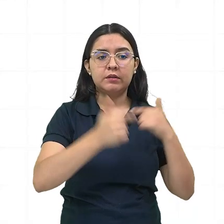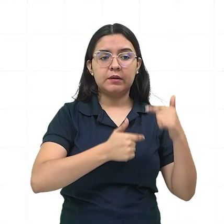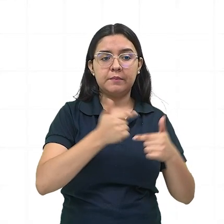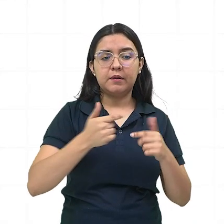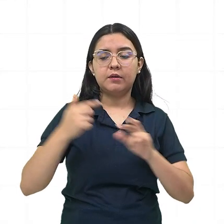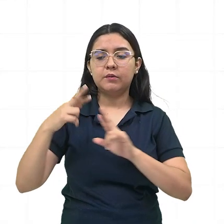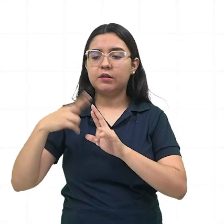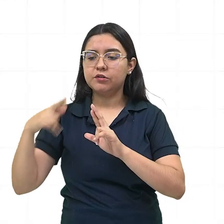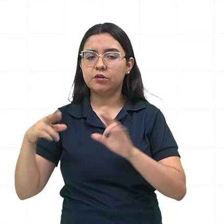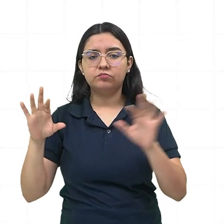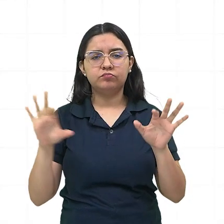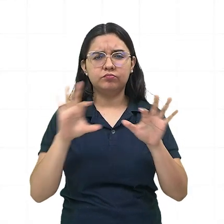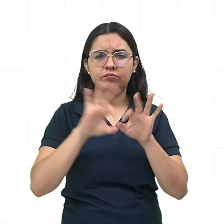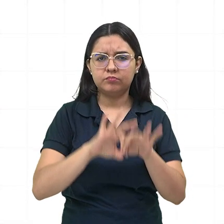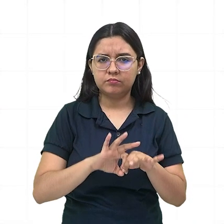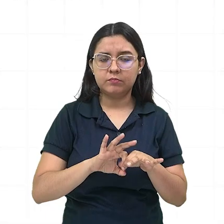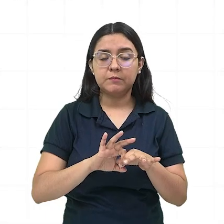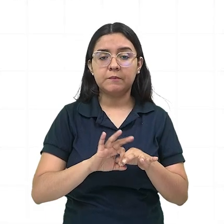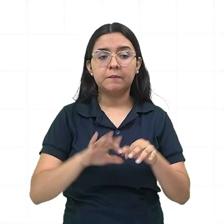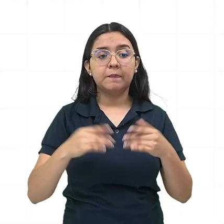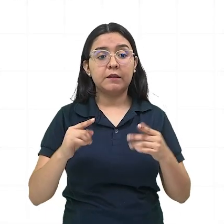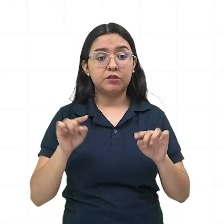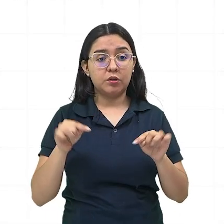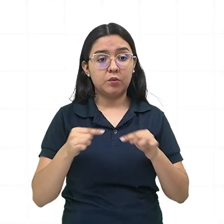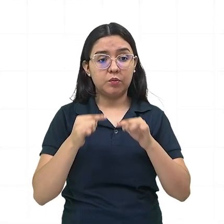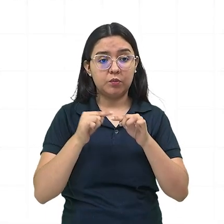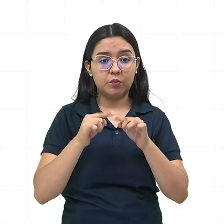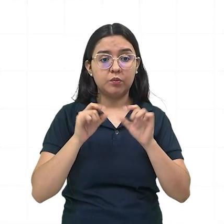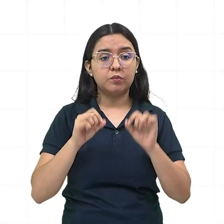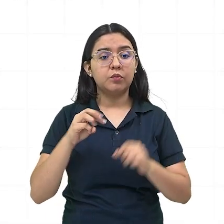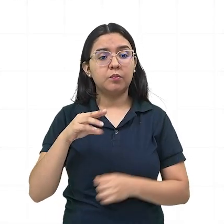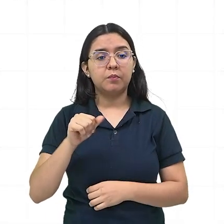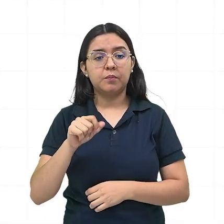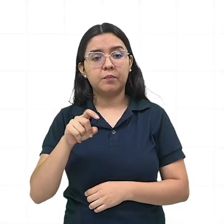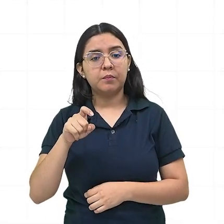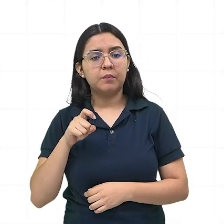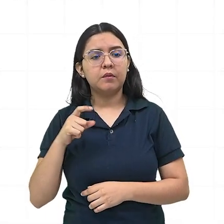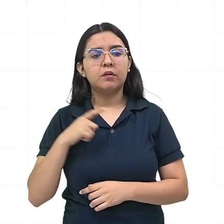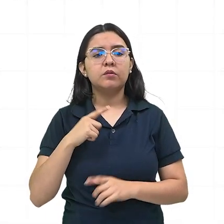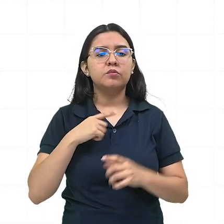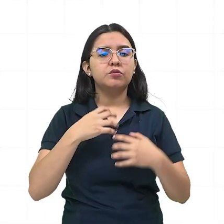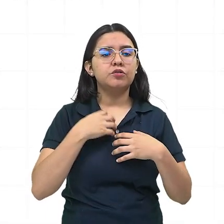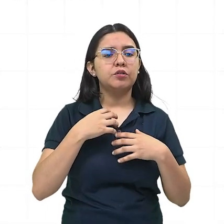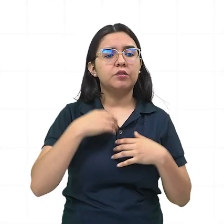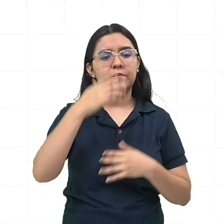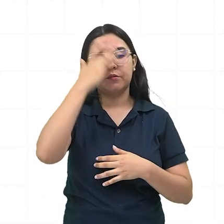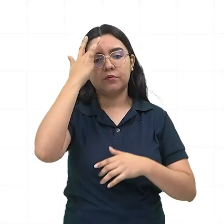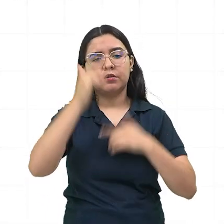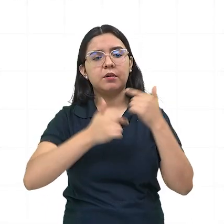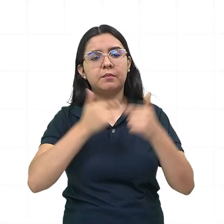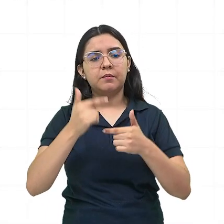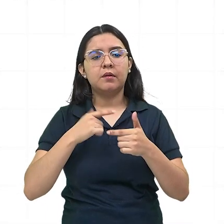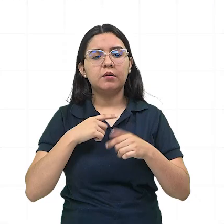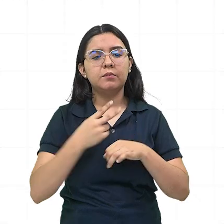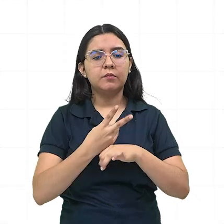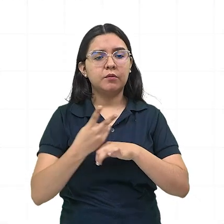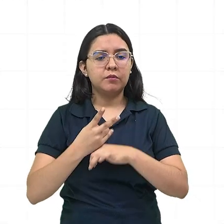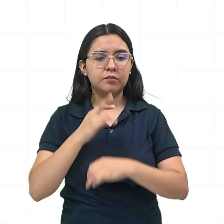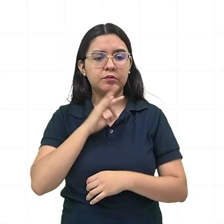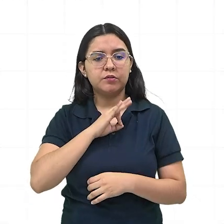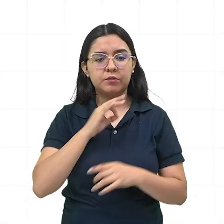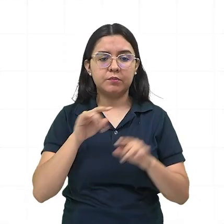com a religião, né? Segundo Weber, a forma como as pessoas trabalham e buscam sustento está ligada às suas